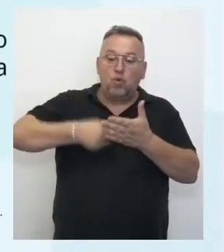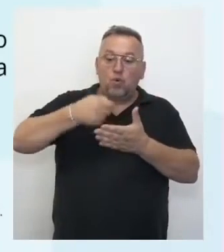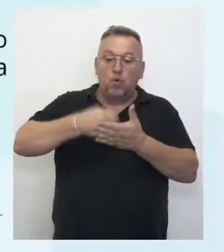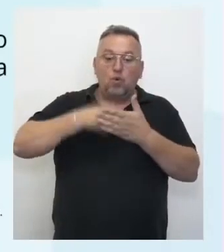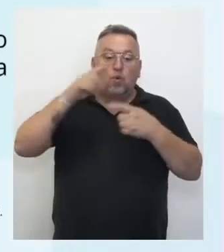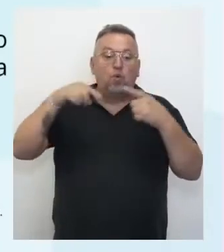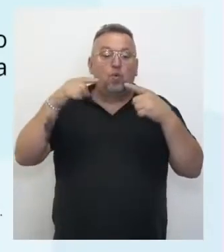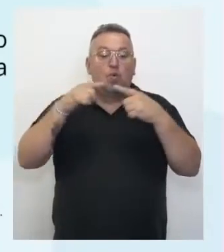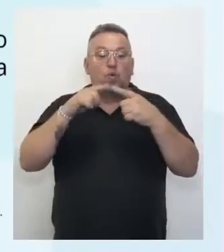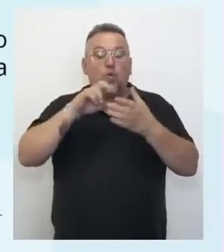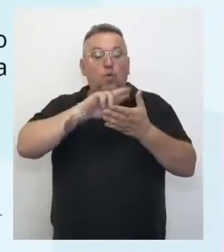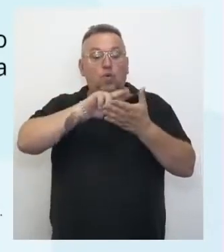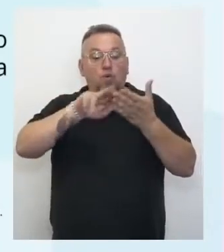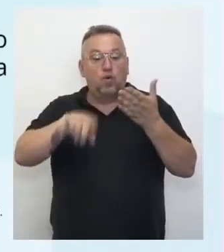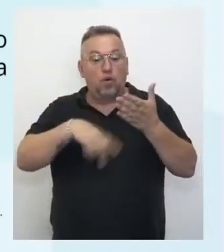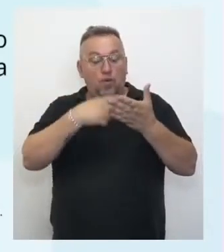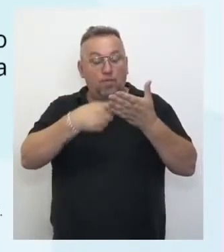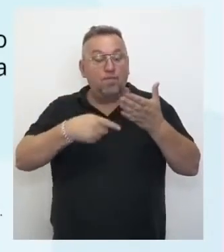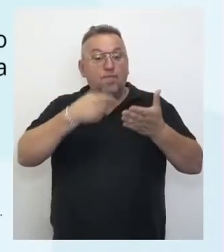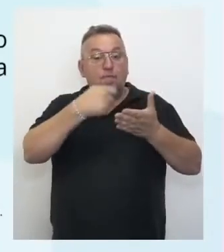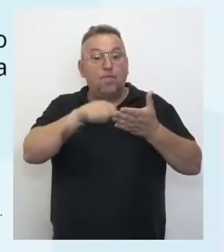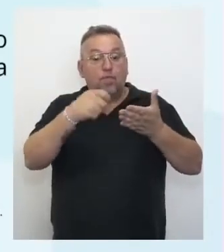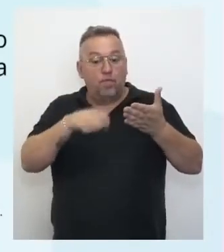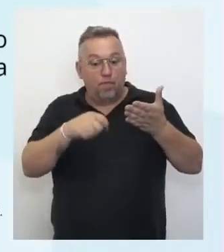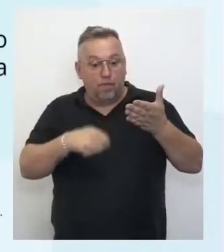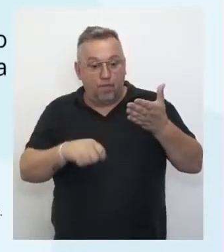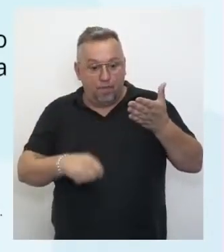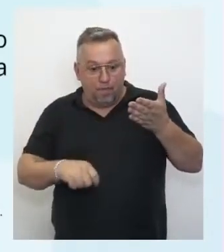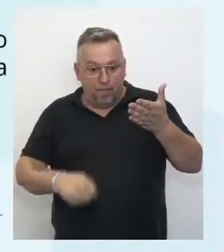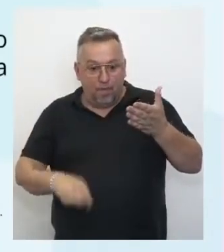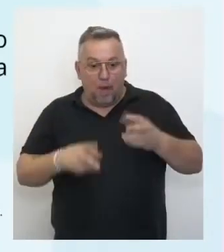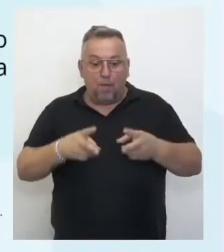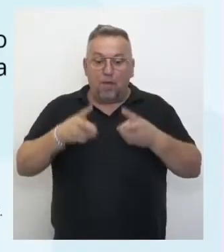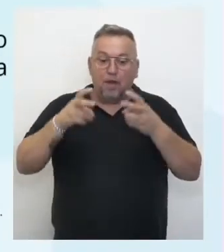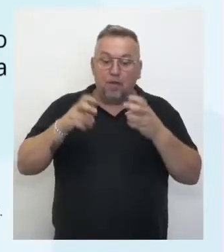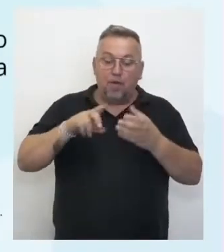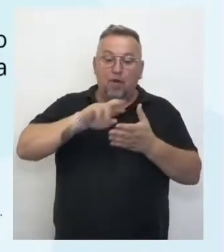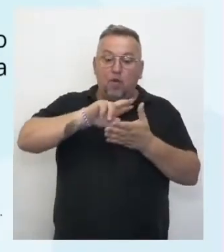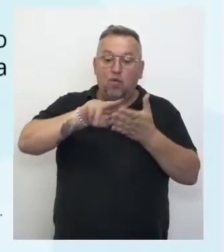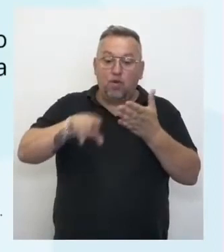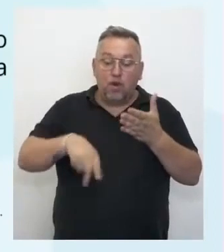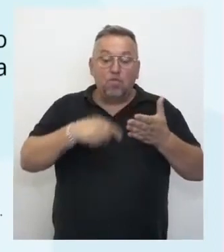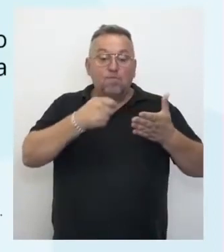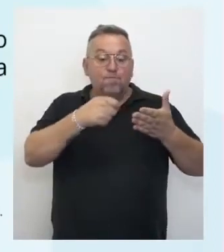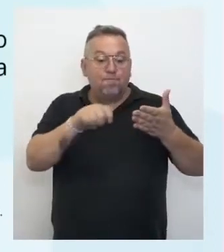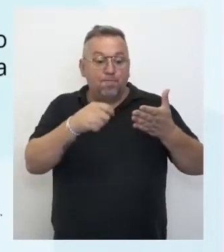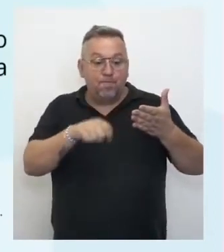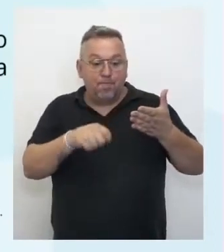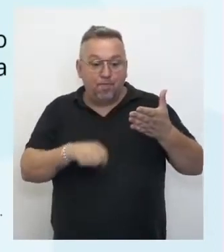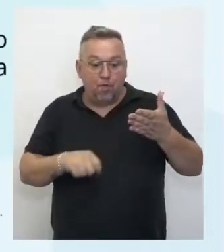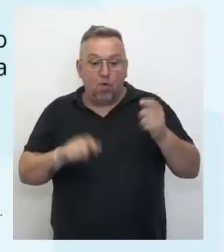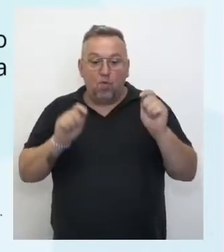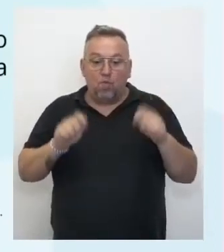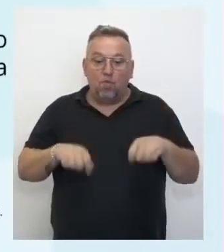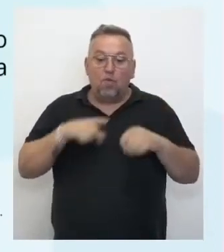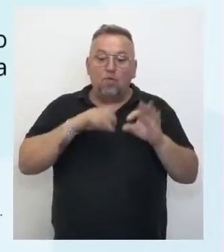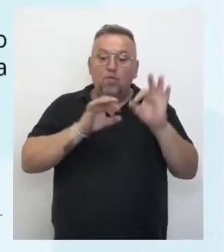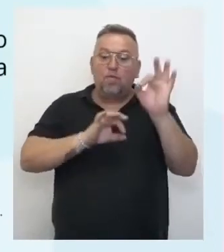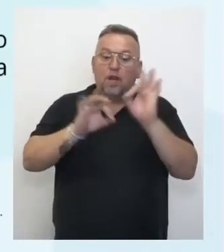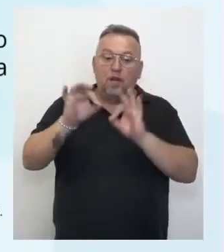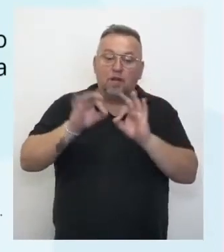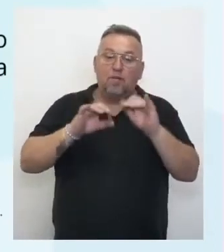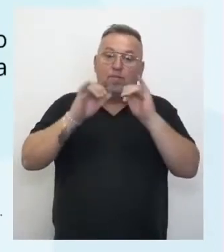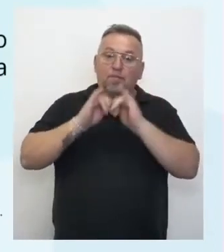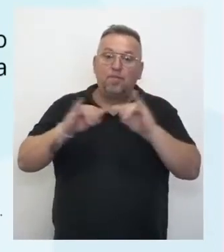das finalidades do gênero textual abaixo assinado. Perceber que o gênero textual abaixo assinado pode ser uma peça